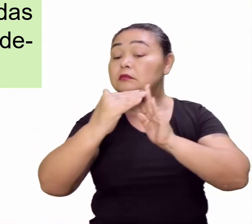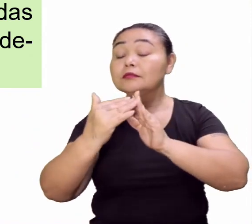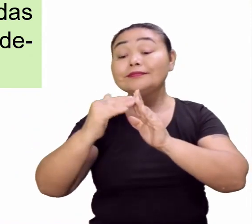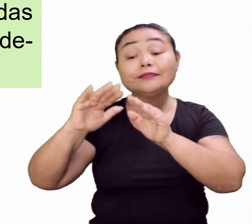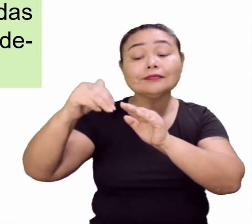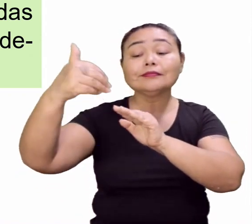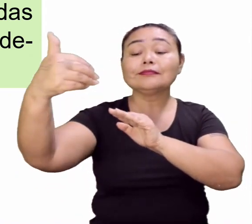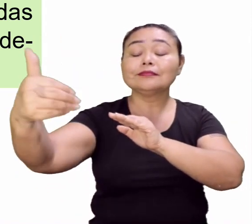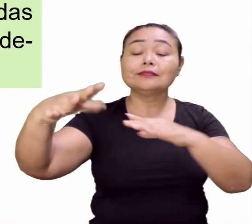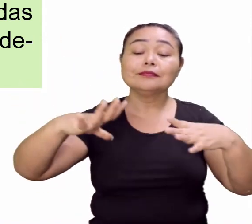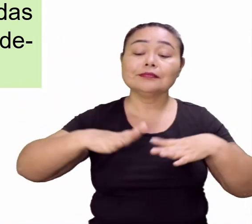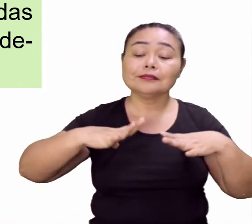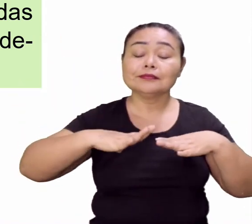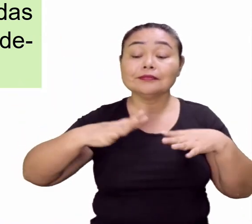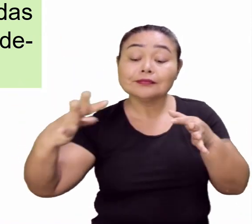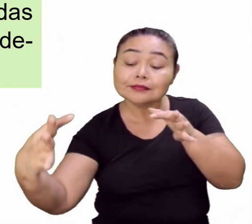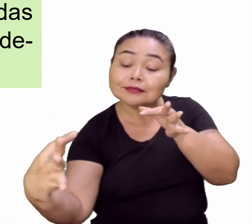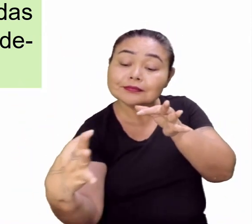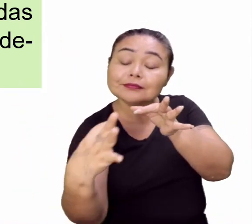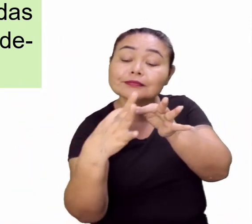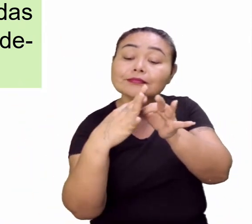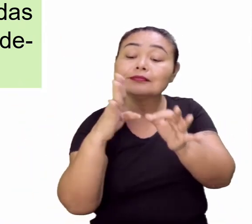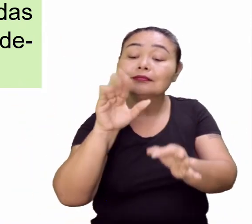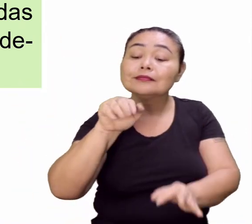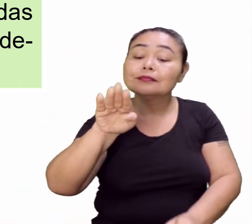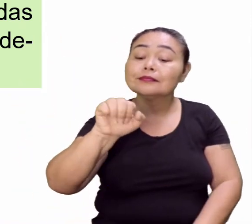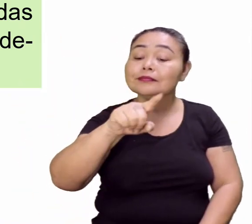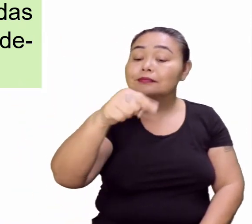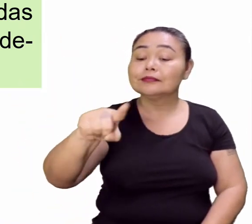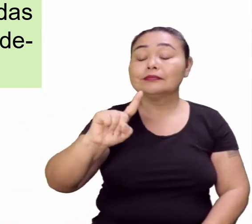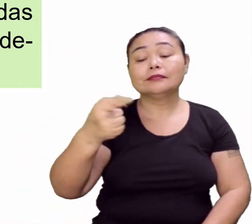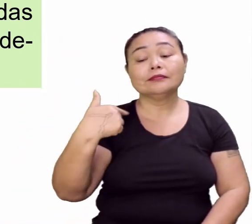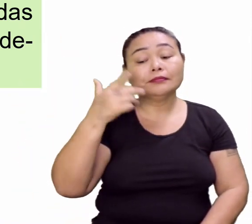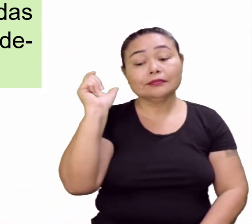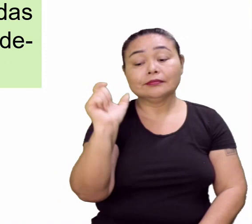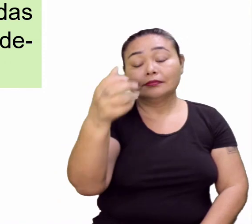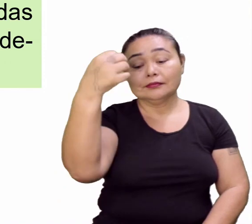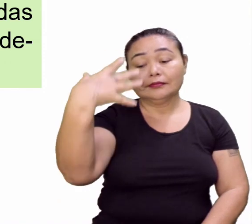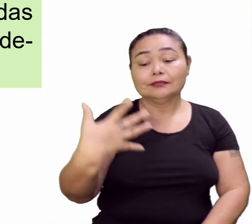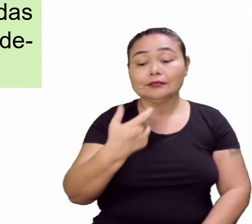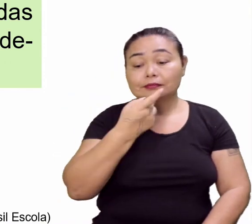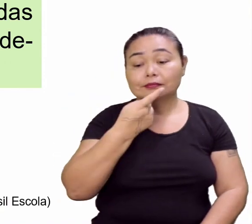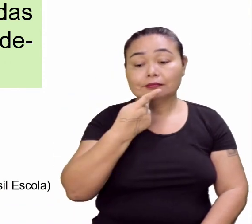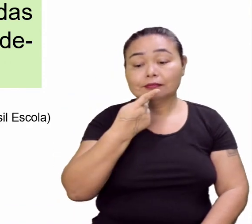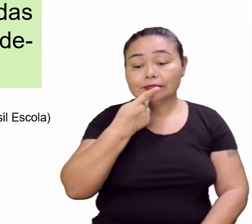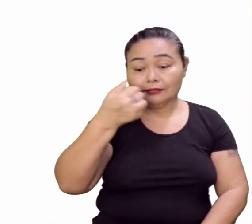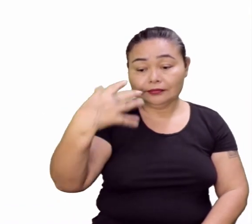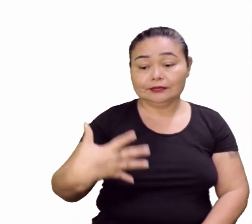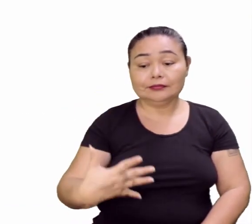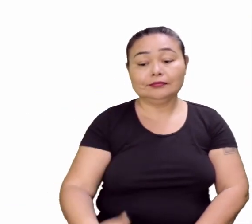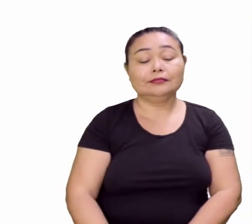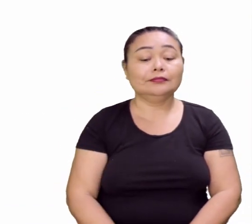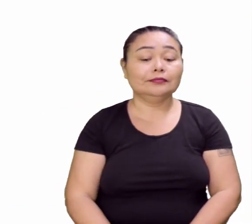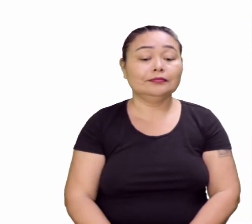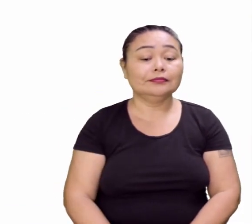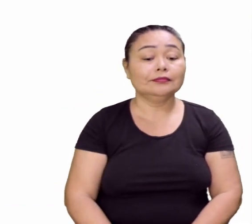e chega na outra cidade. Nessa união, a gente tem a conurbação, conforme o professor Jorge falou.